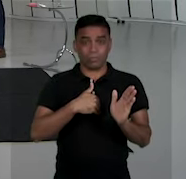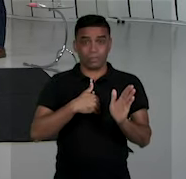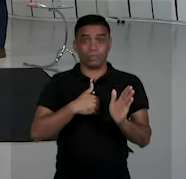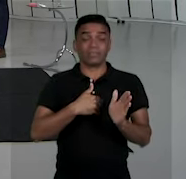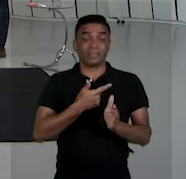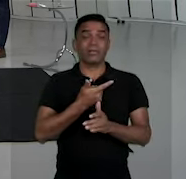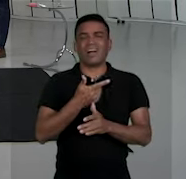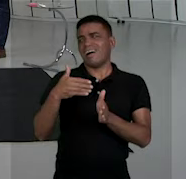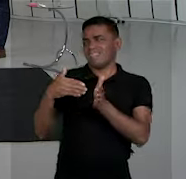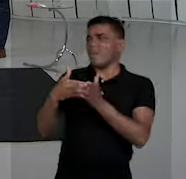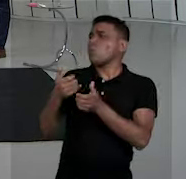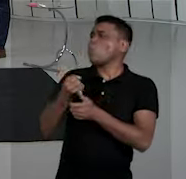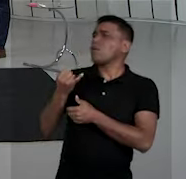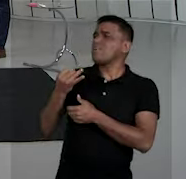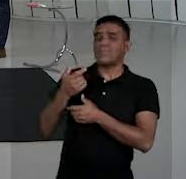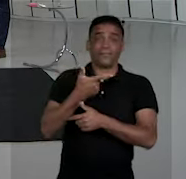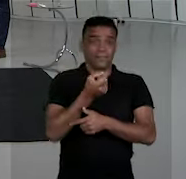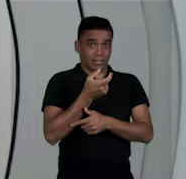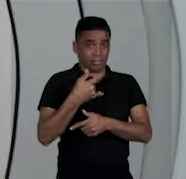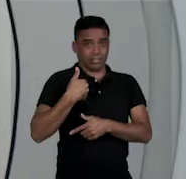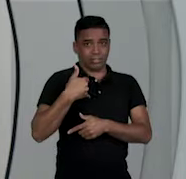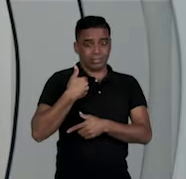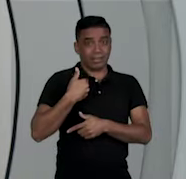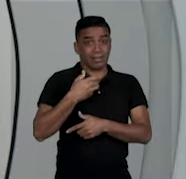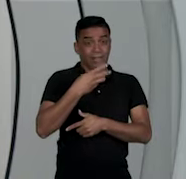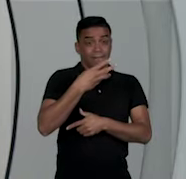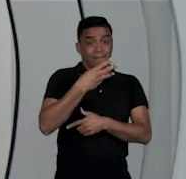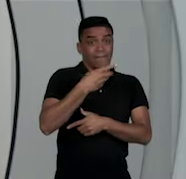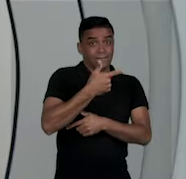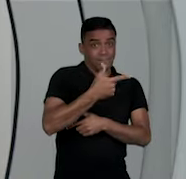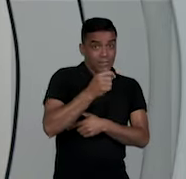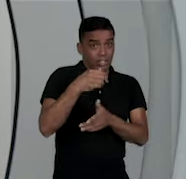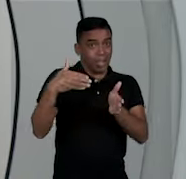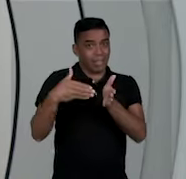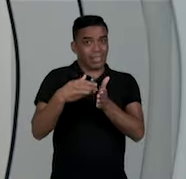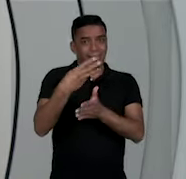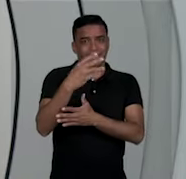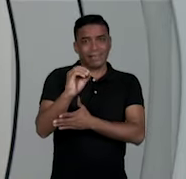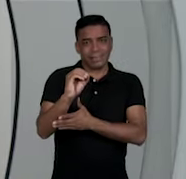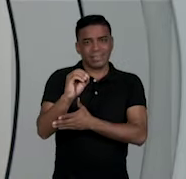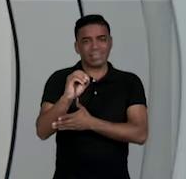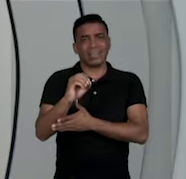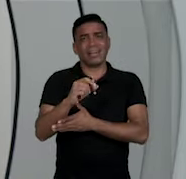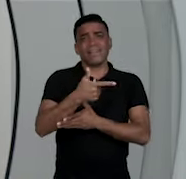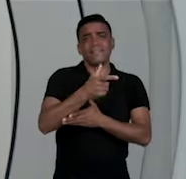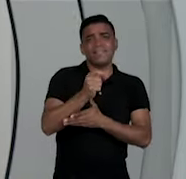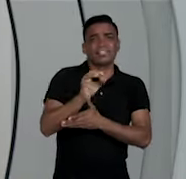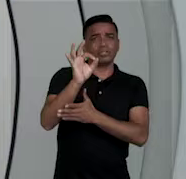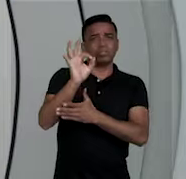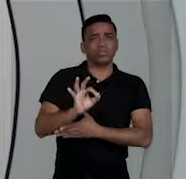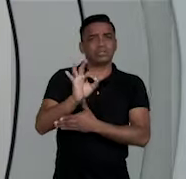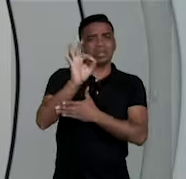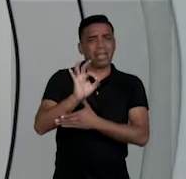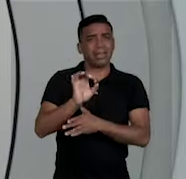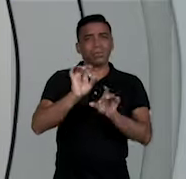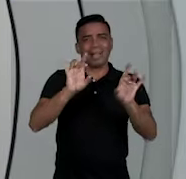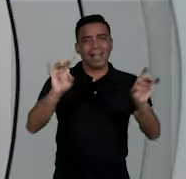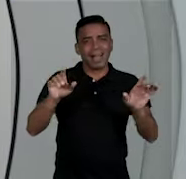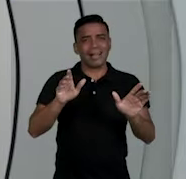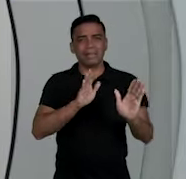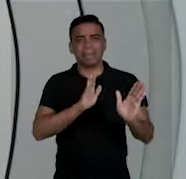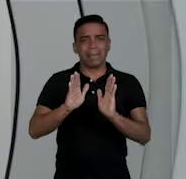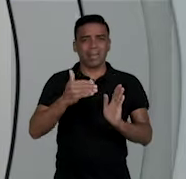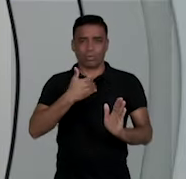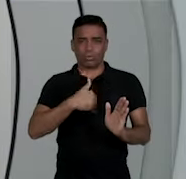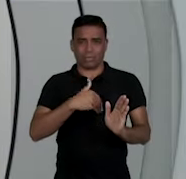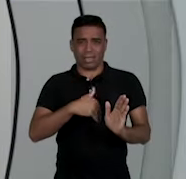daí, isso vai começando a diminuir. Dos 20 aos 30, é em média 20% a cada ciclo menstrual. E